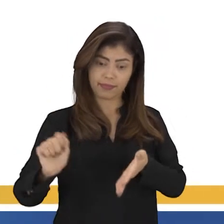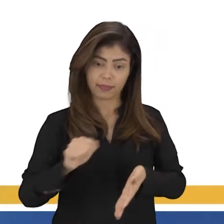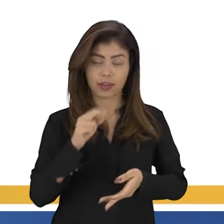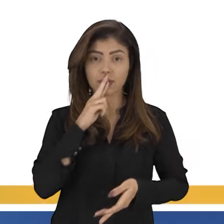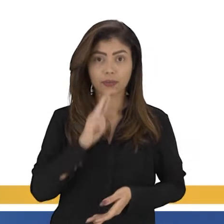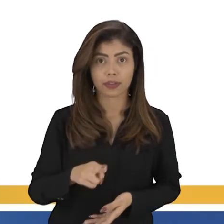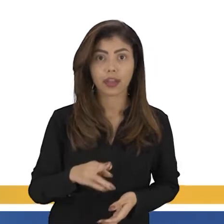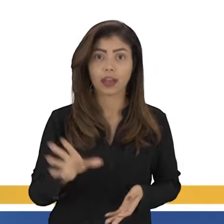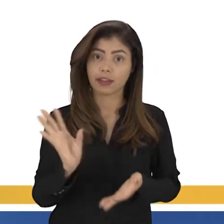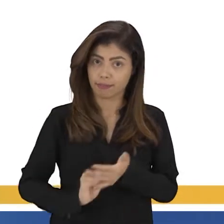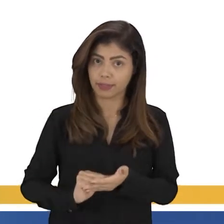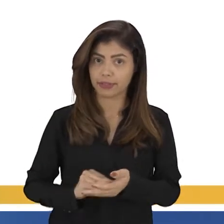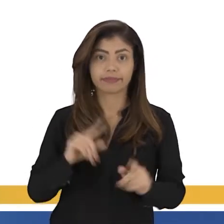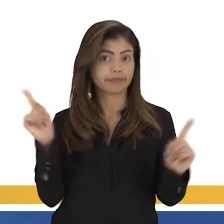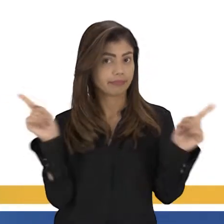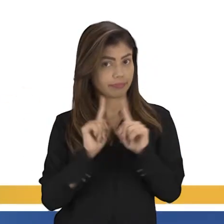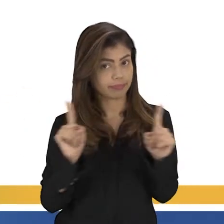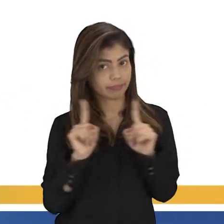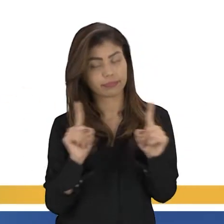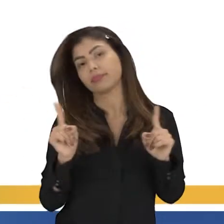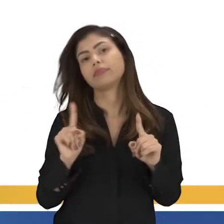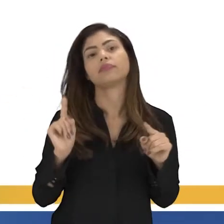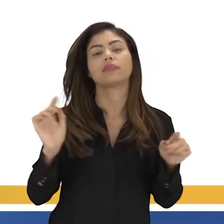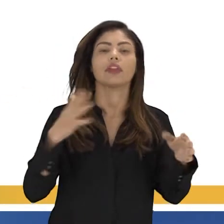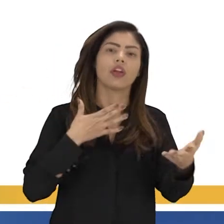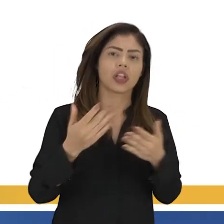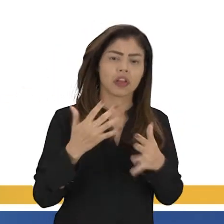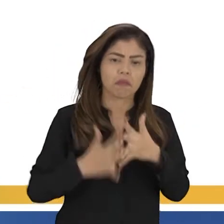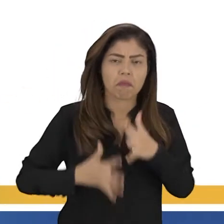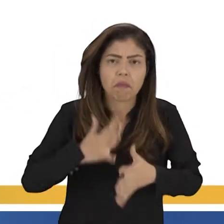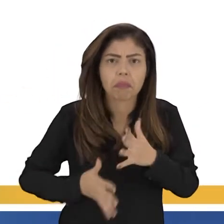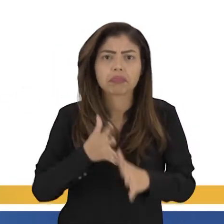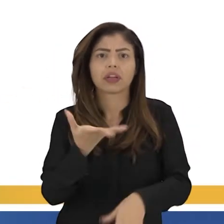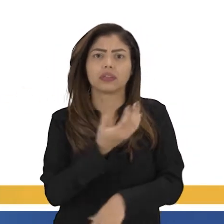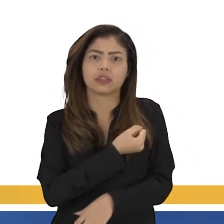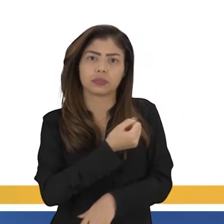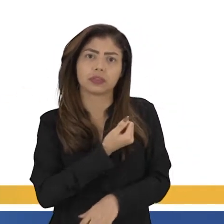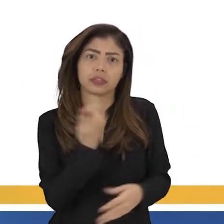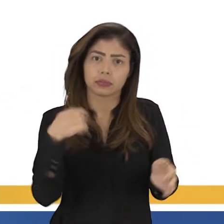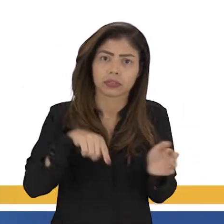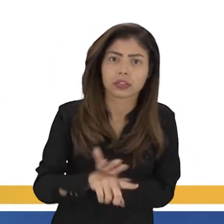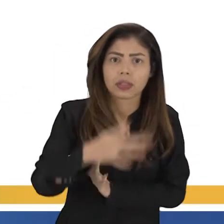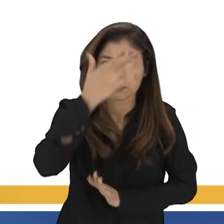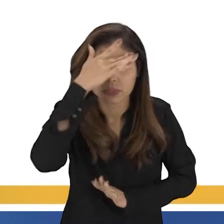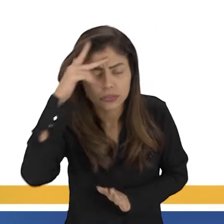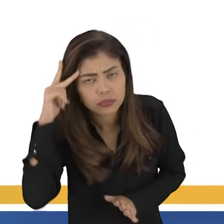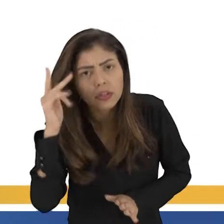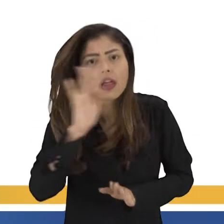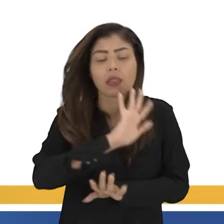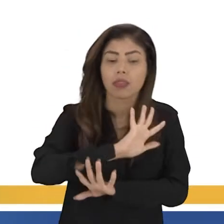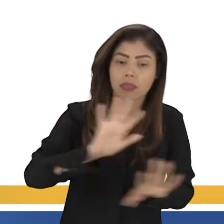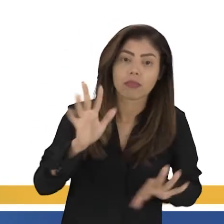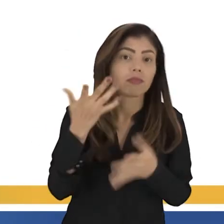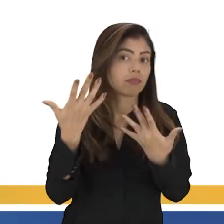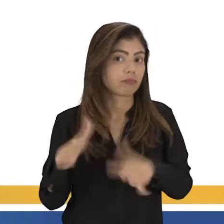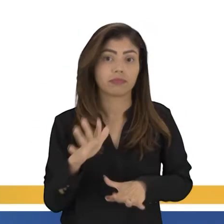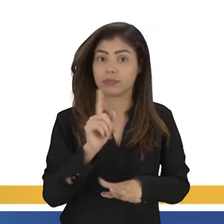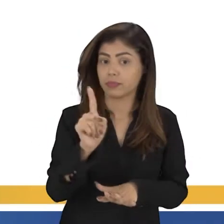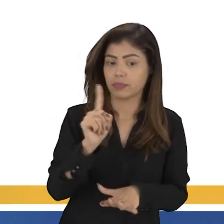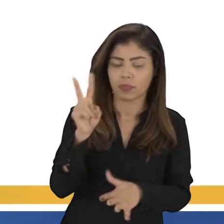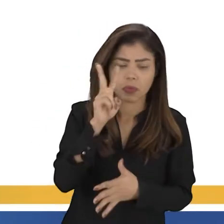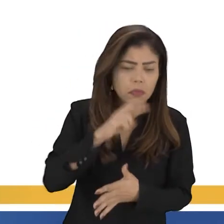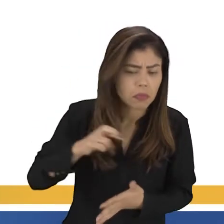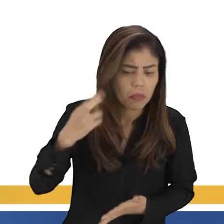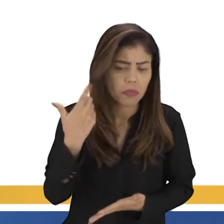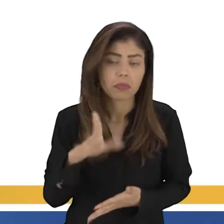você resolver e copia? Não, com essa bagunça nos números de questões, a pessoa não vai conseguir colar de você. Isso é bem